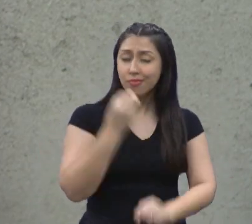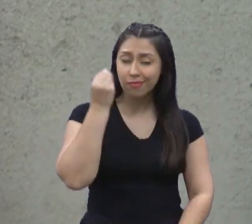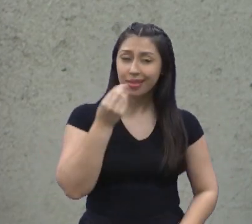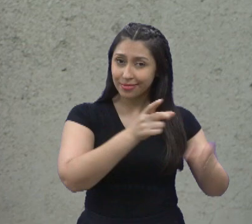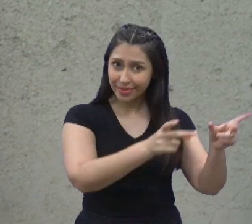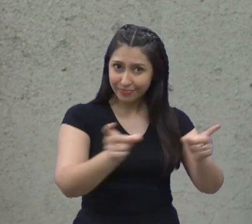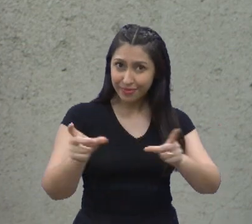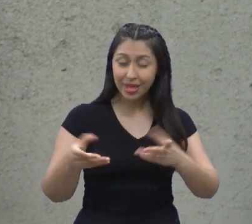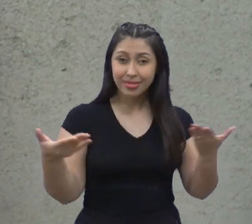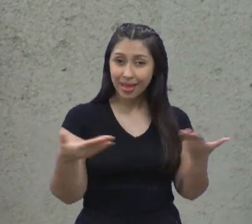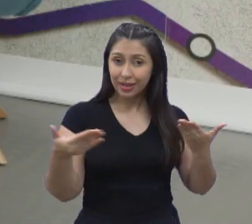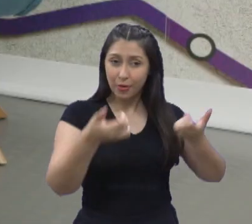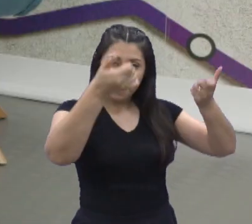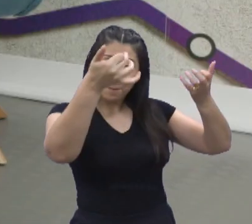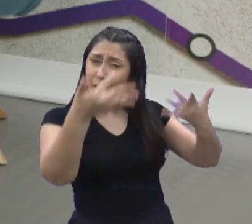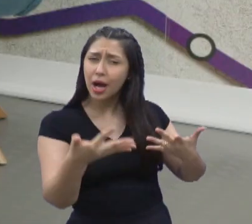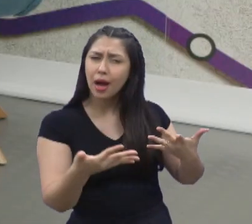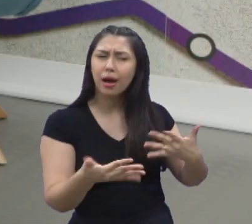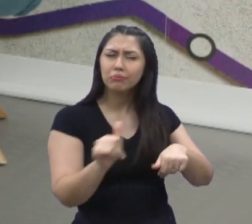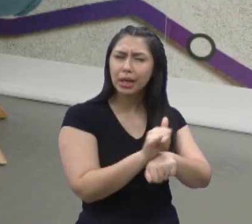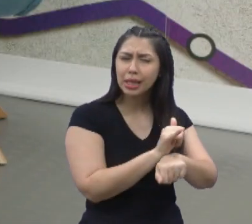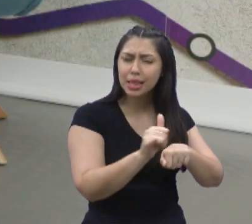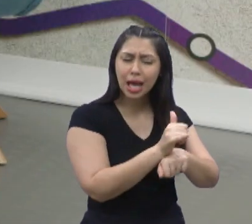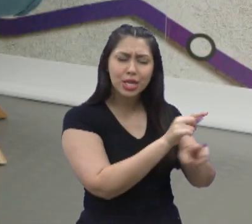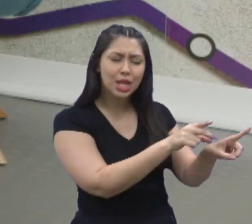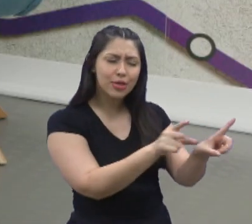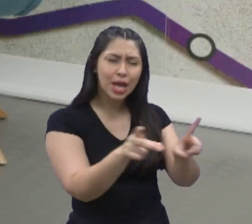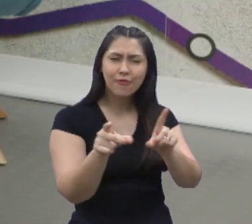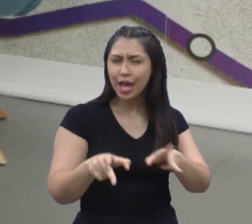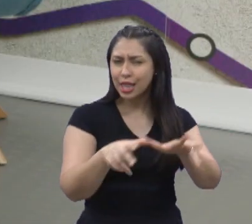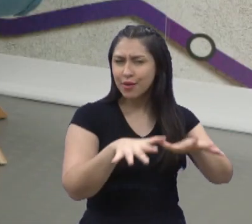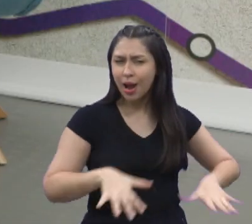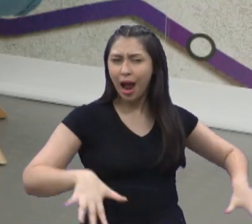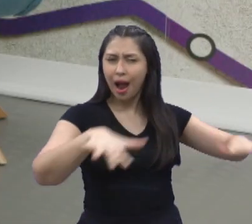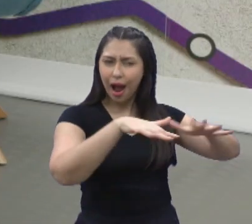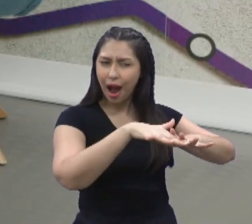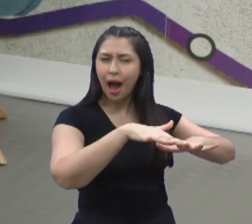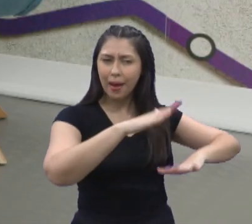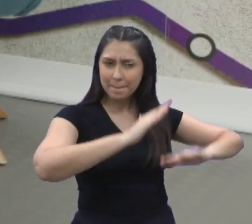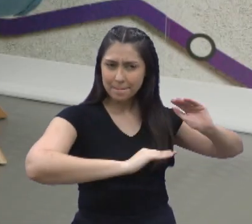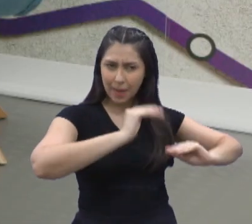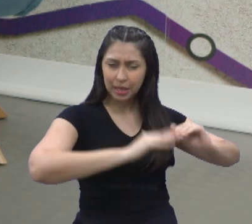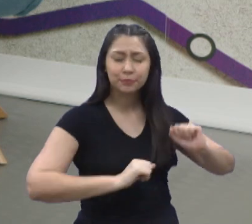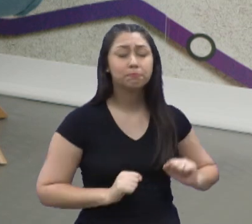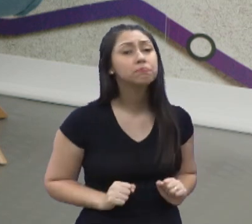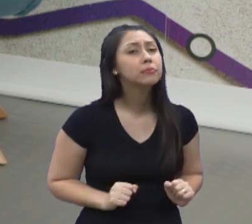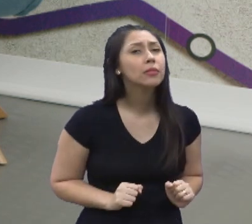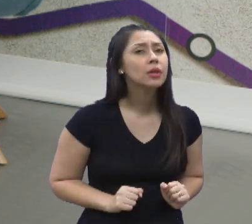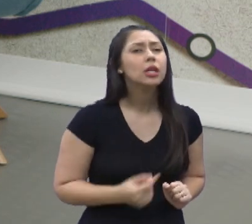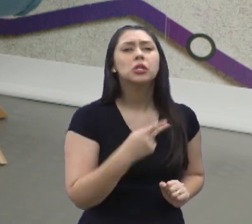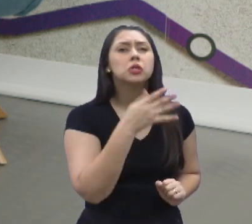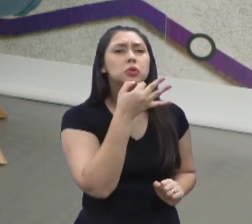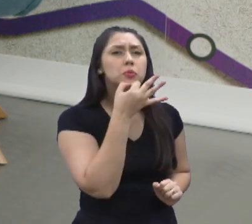vai falar sobre as tendências de mercado e dicas aí práticas, né? Jesus, como é que você vê, né,